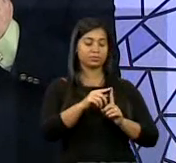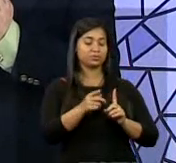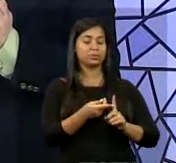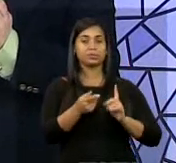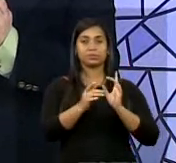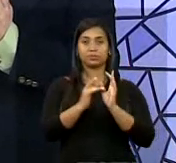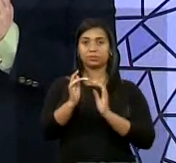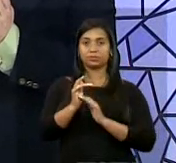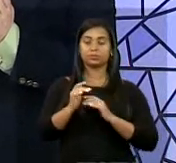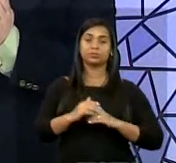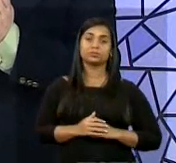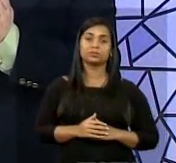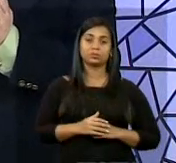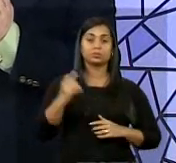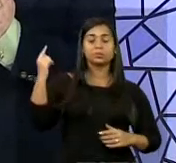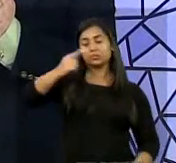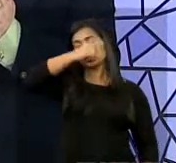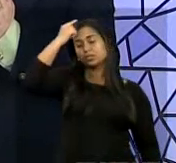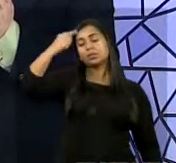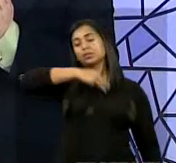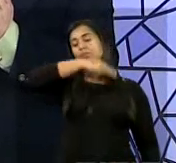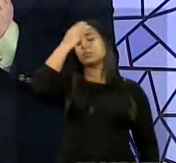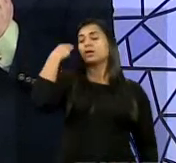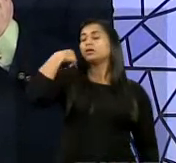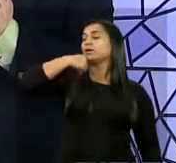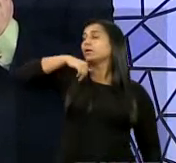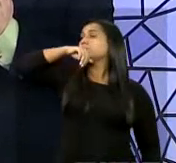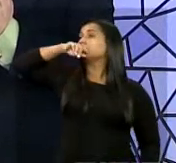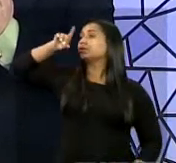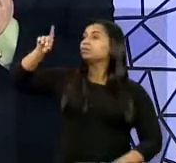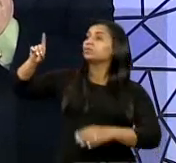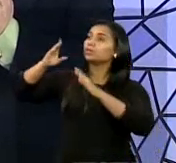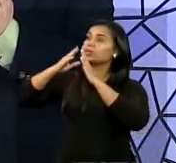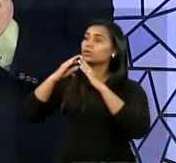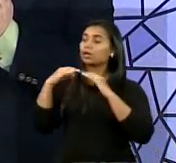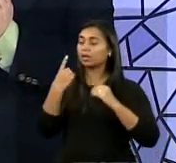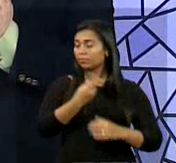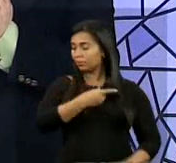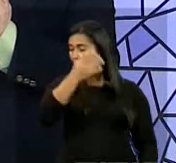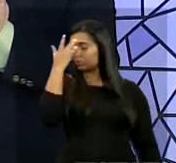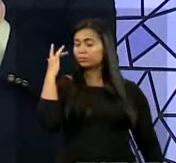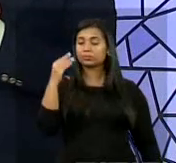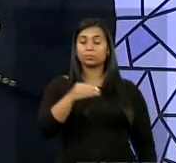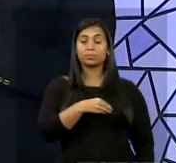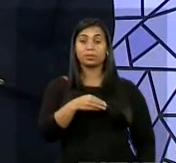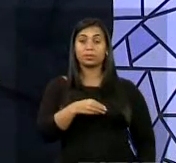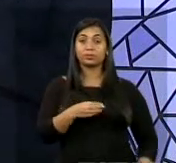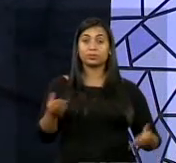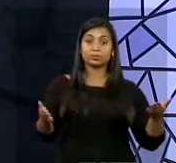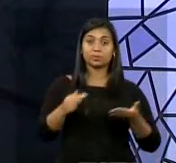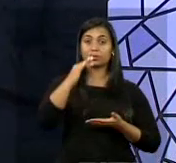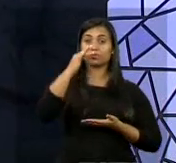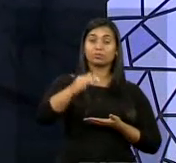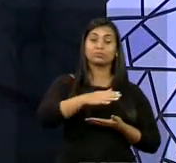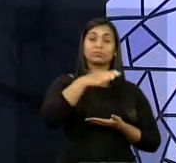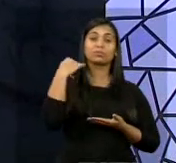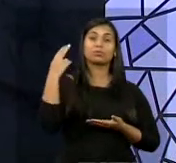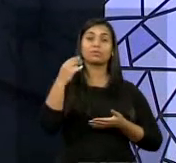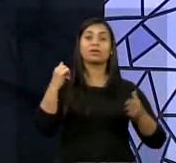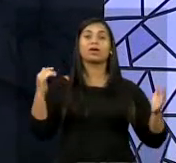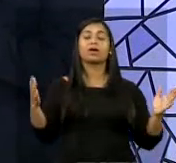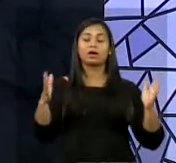mulheres e bendito é o fruto do vosso ventre, Jesus. Santa Maria, Mãe de Deus, rogai por